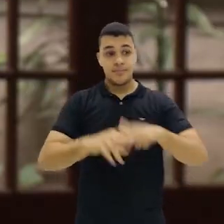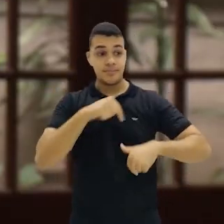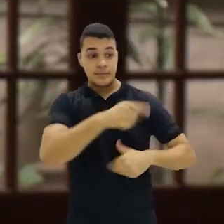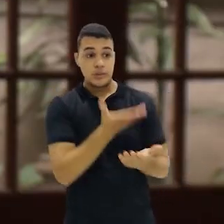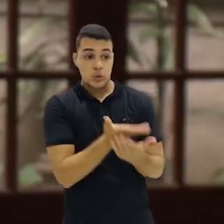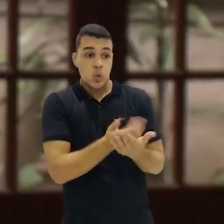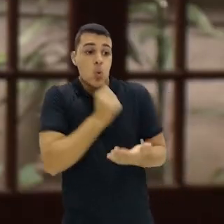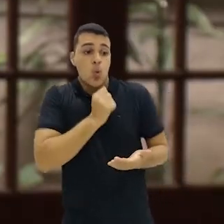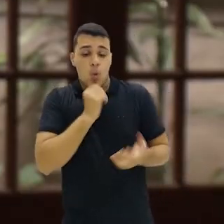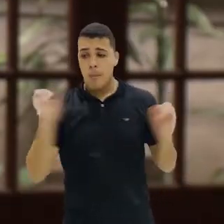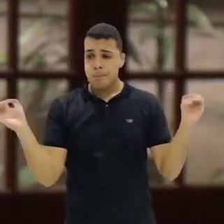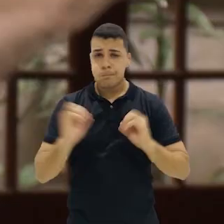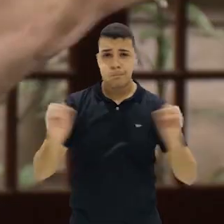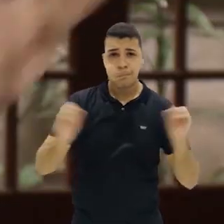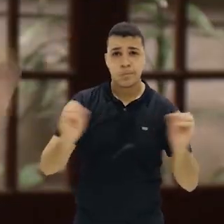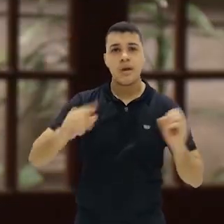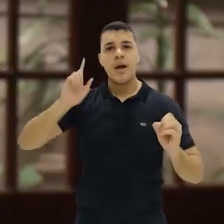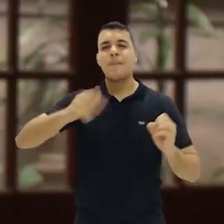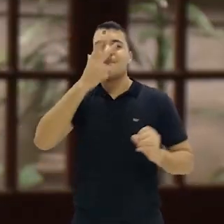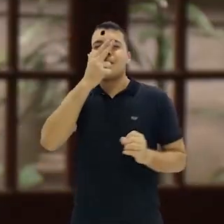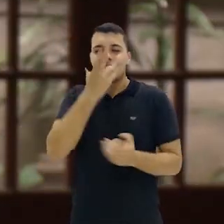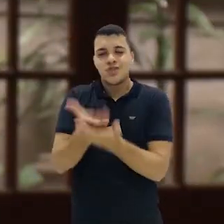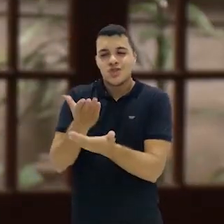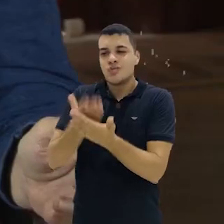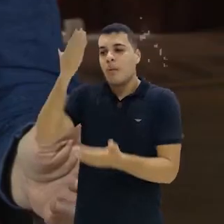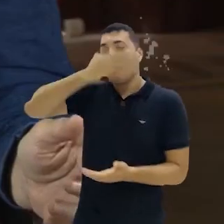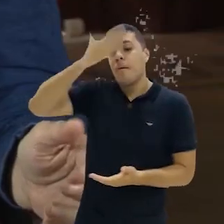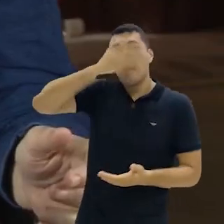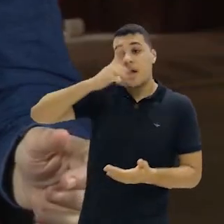estudos abertos ou de estudos open label.